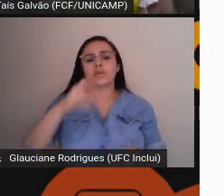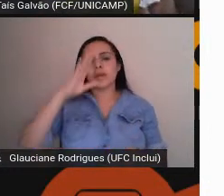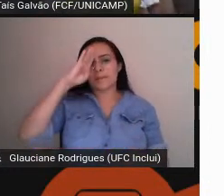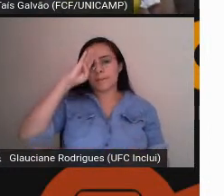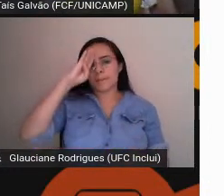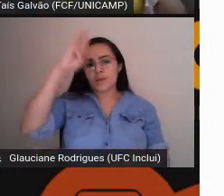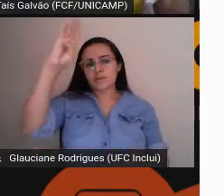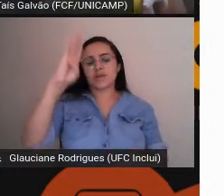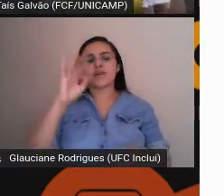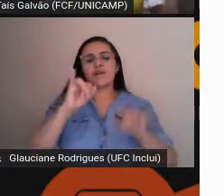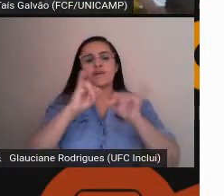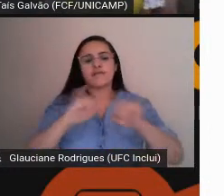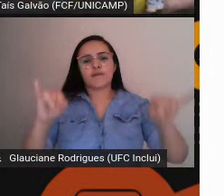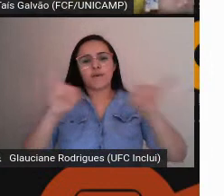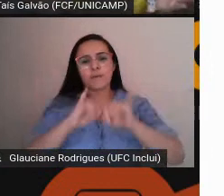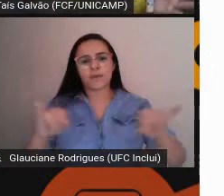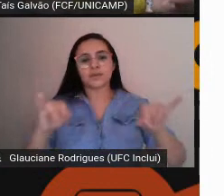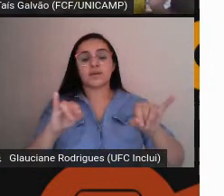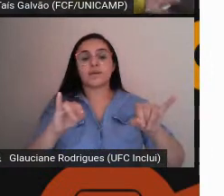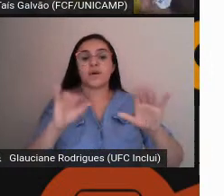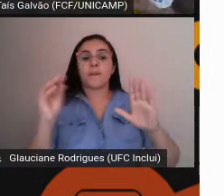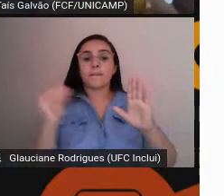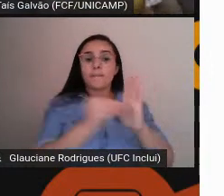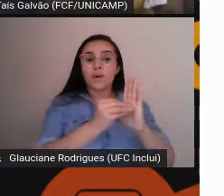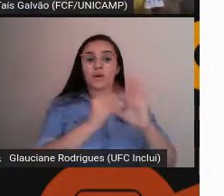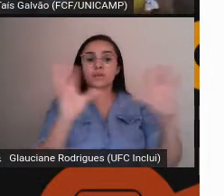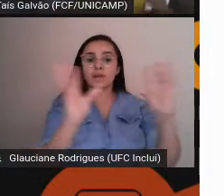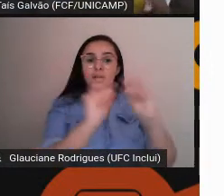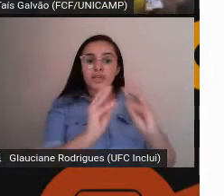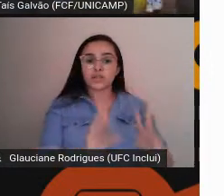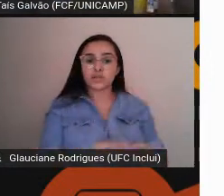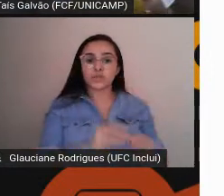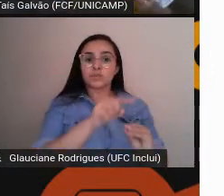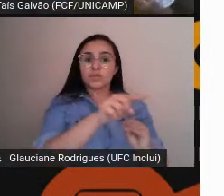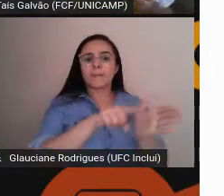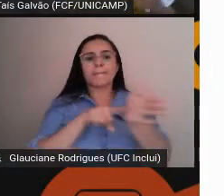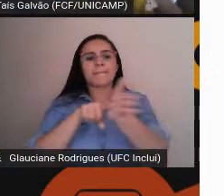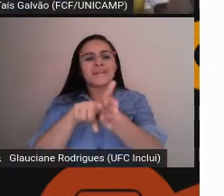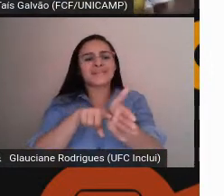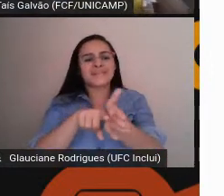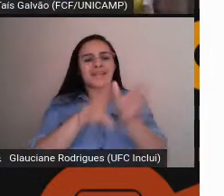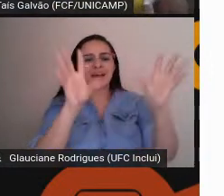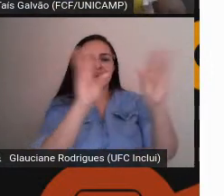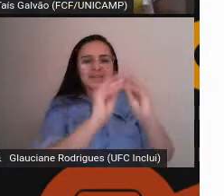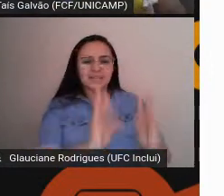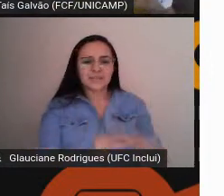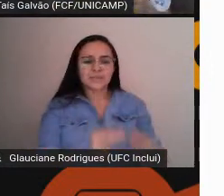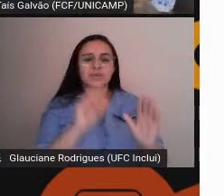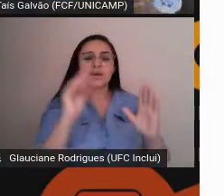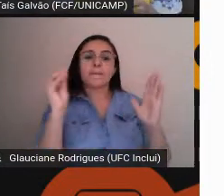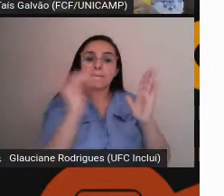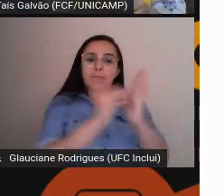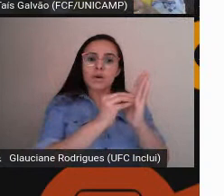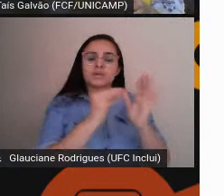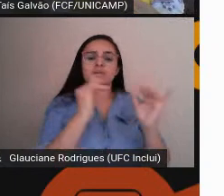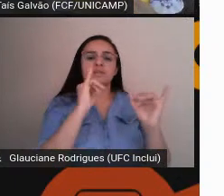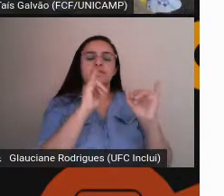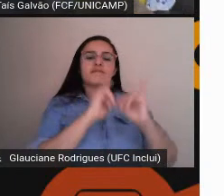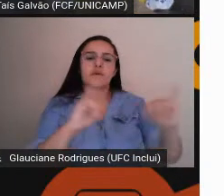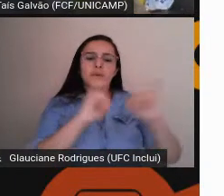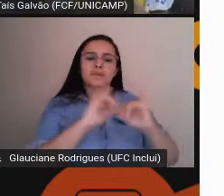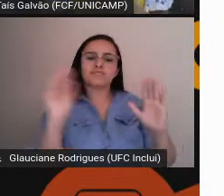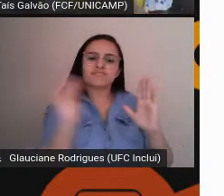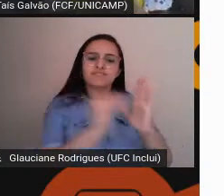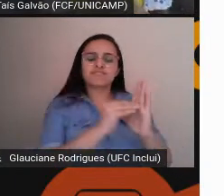essa informação no resumo, que é uma das partes mais lidas, e essa escolha pode ter sido deliberada, né? Como a gente viu aqui, teve uma